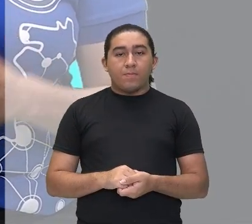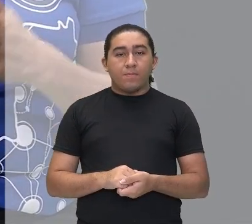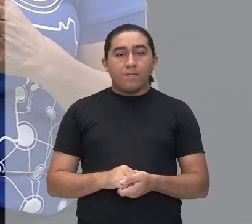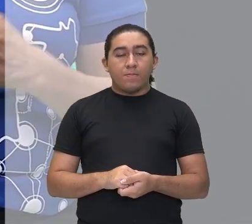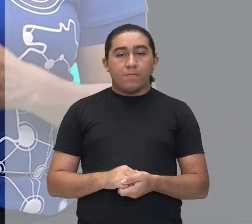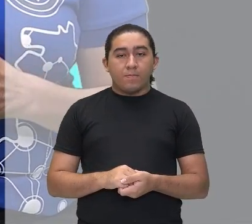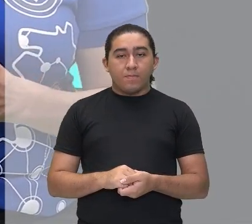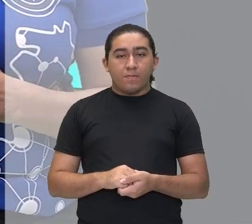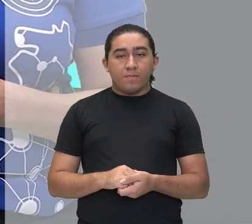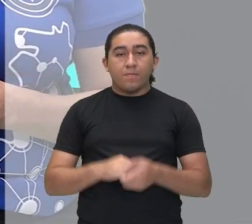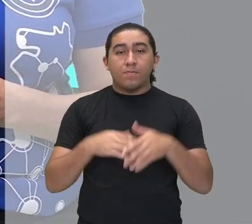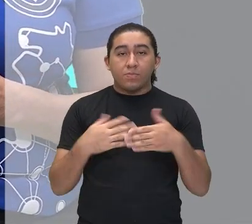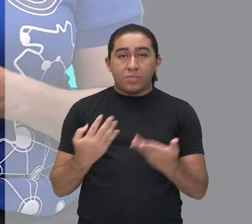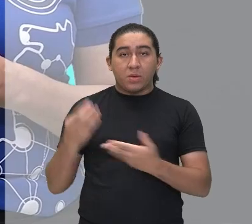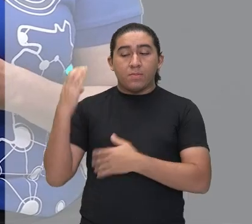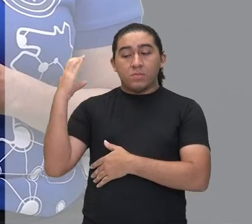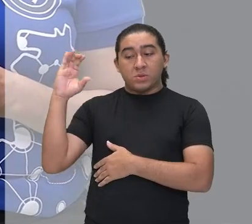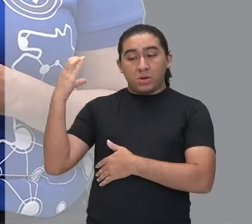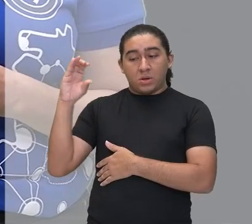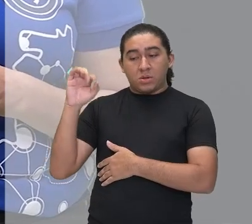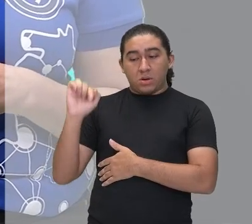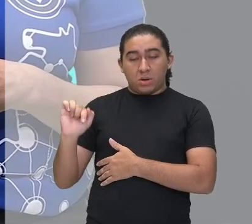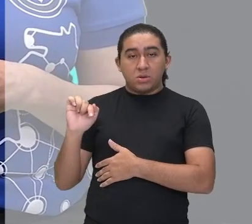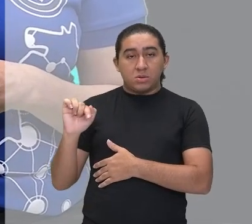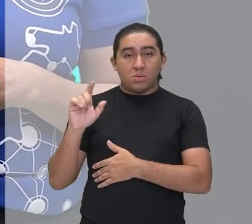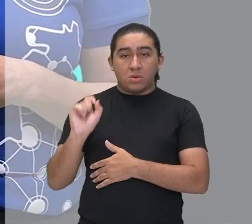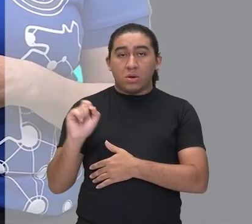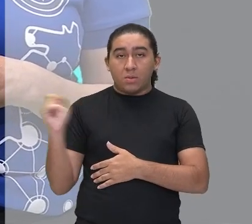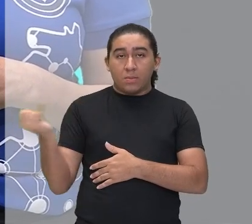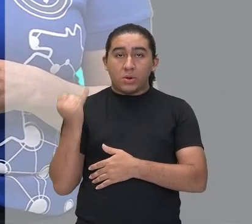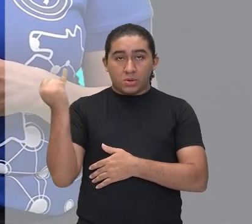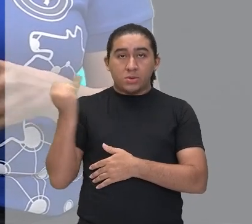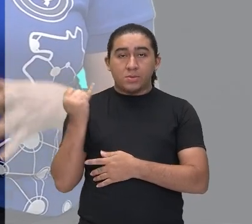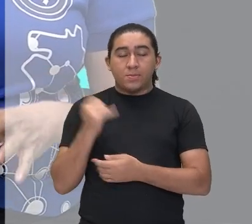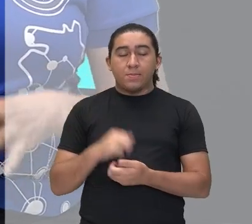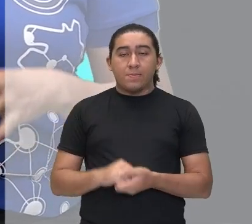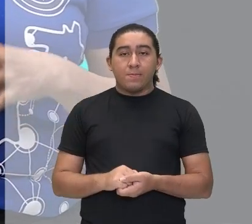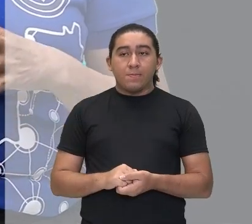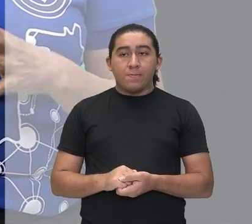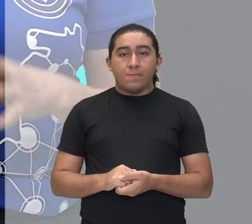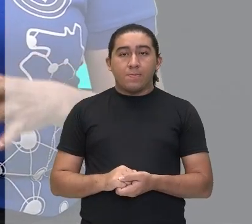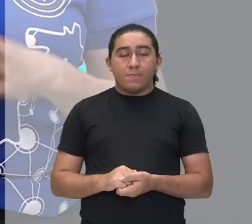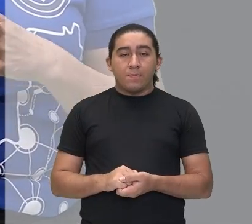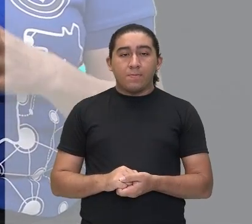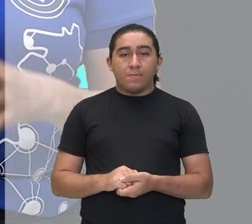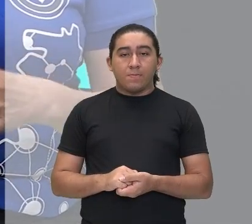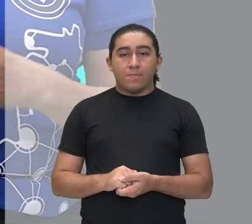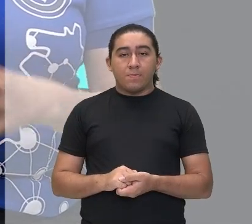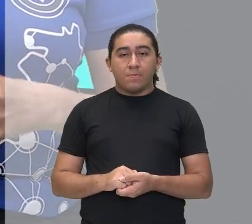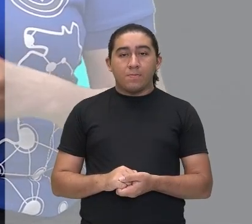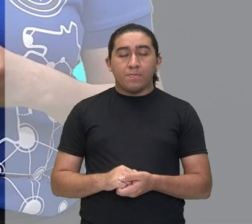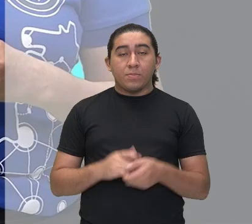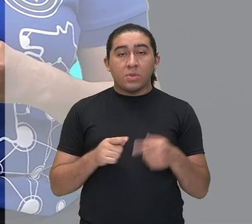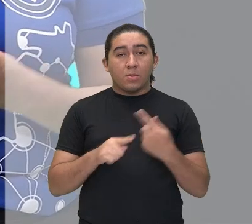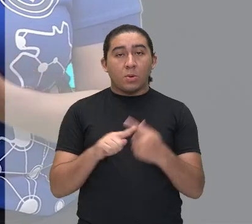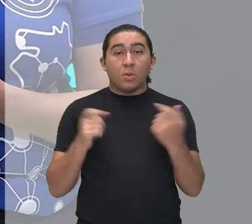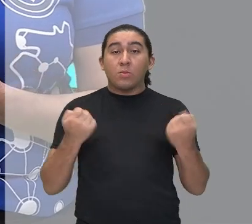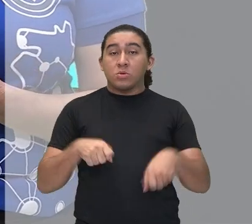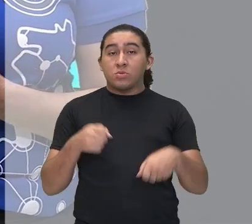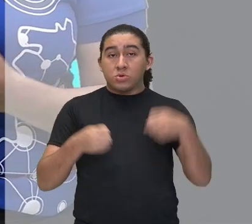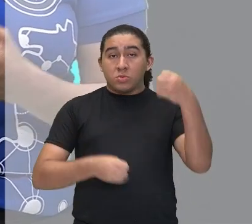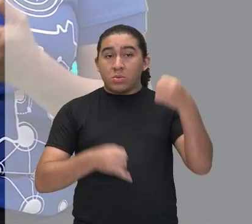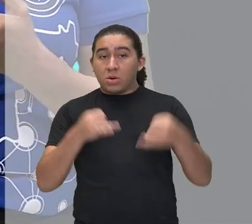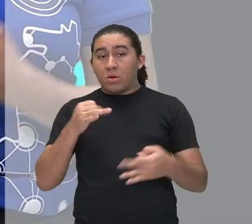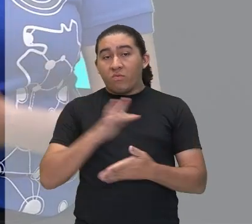fim. Então, a ciência, nesse momento, é importantíssima, porque ela pode explicar muitas